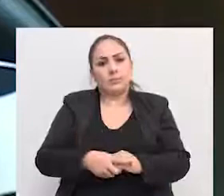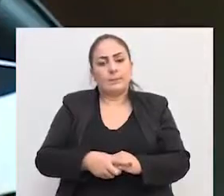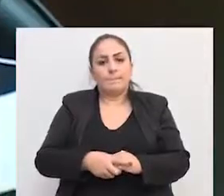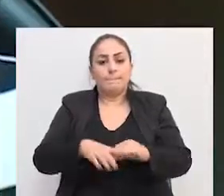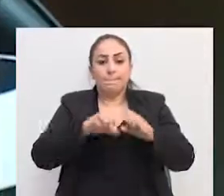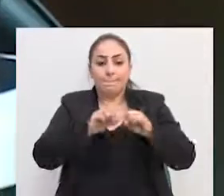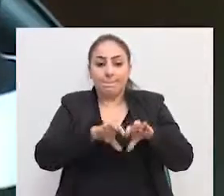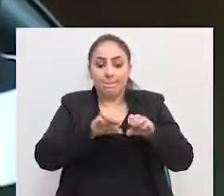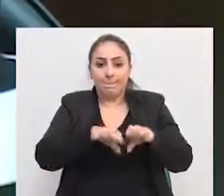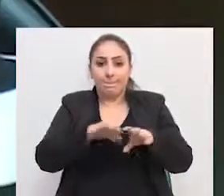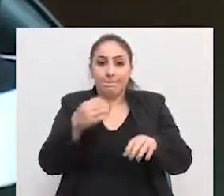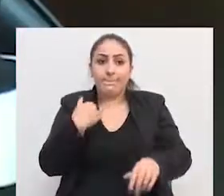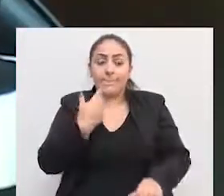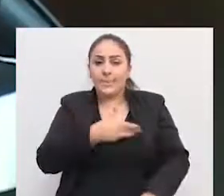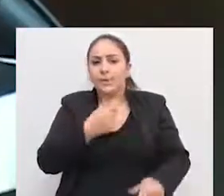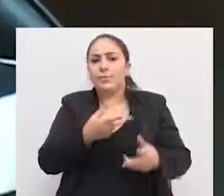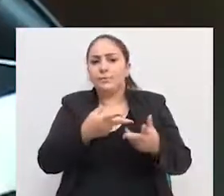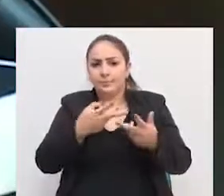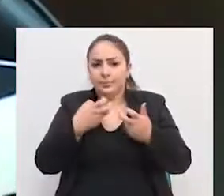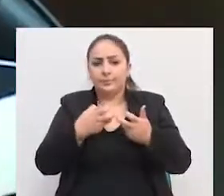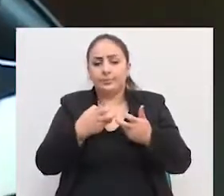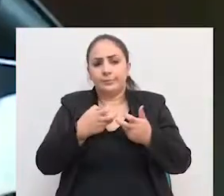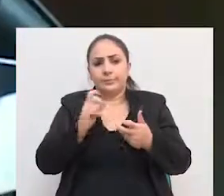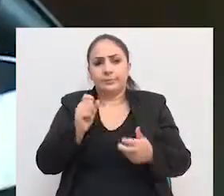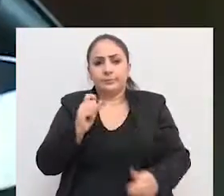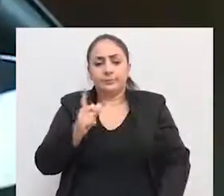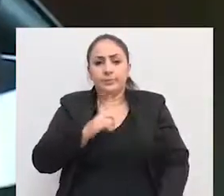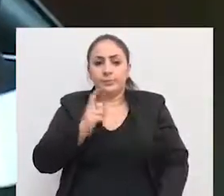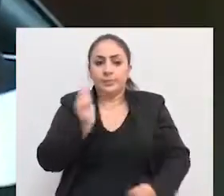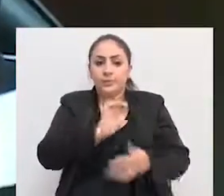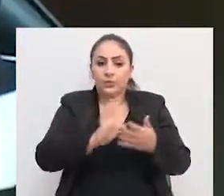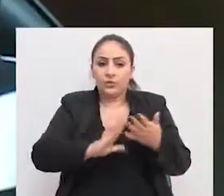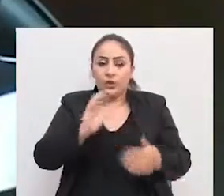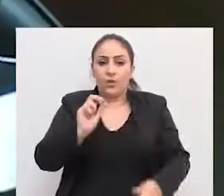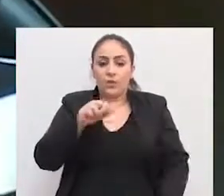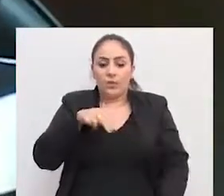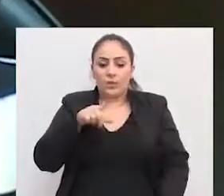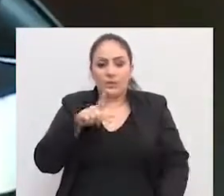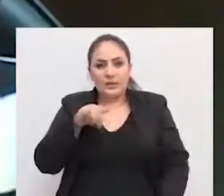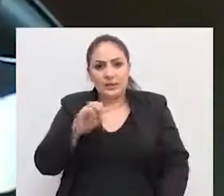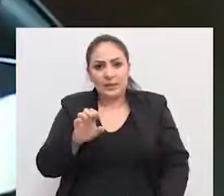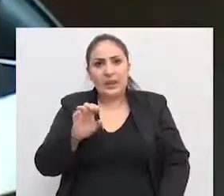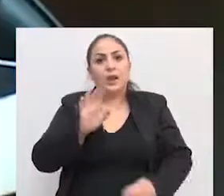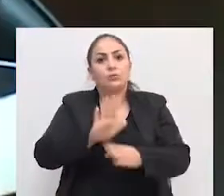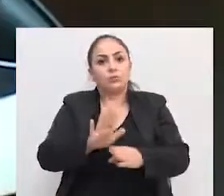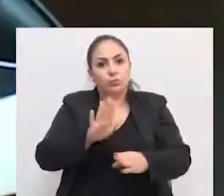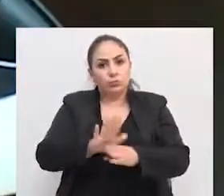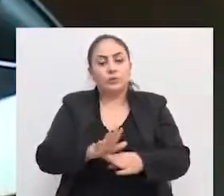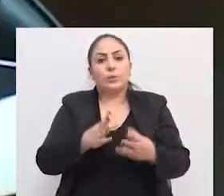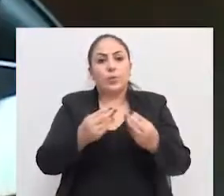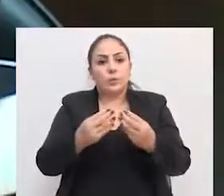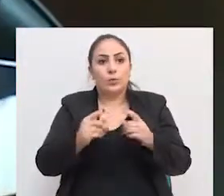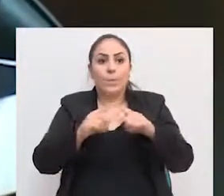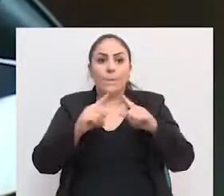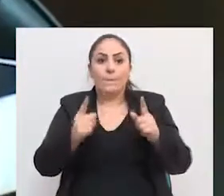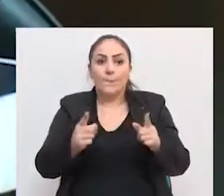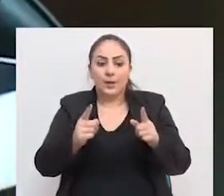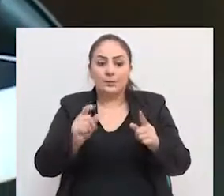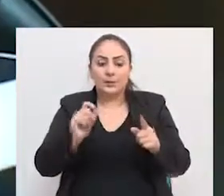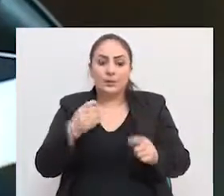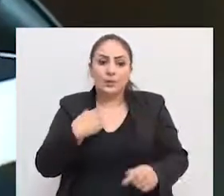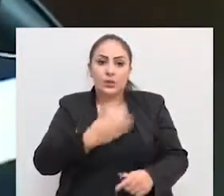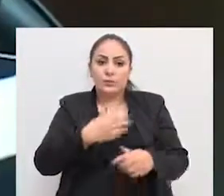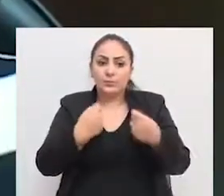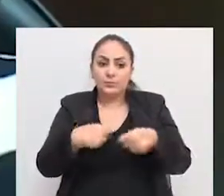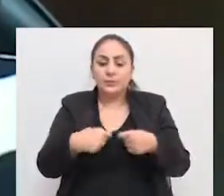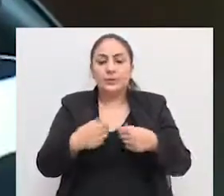né? A educação, a gente percebe que as atividades online estão ajudando, né? Mas